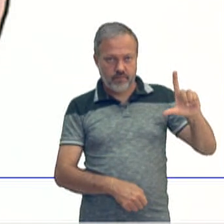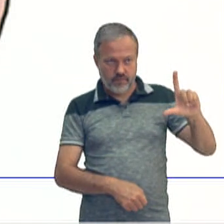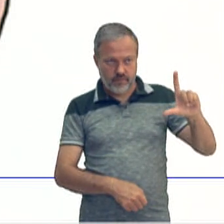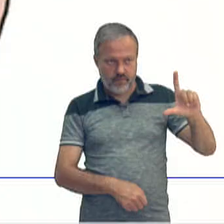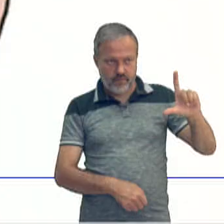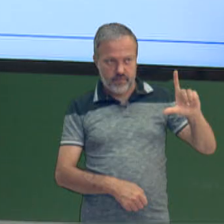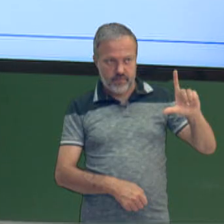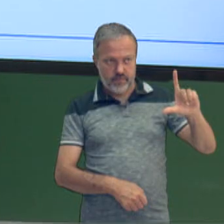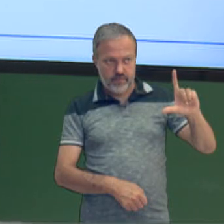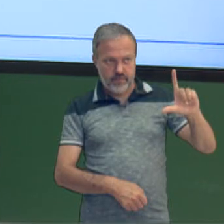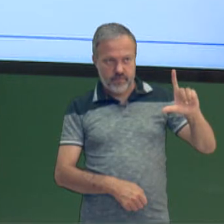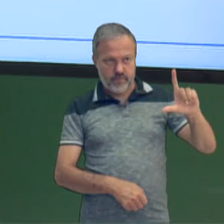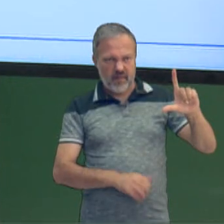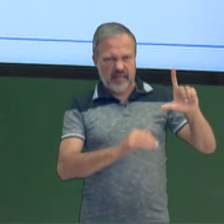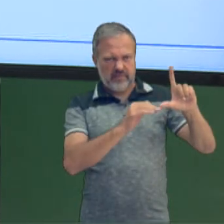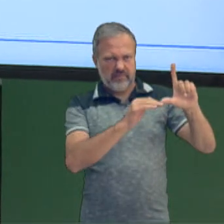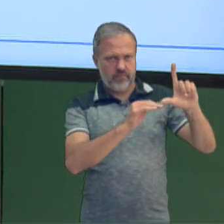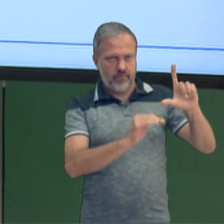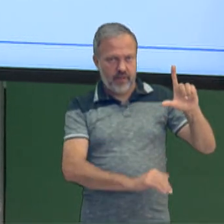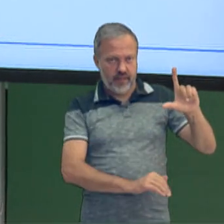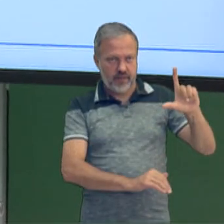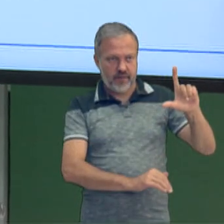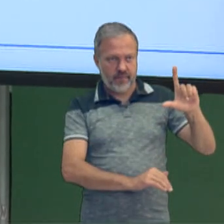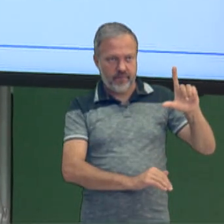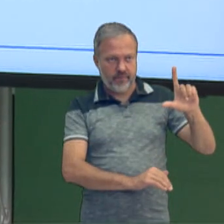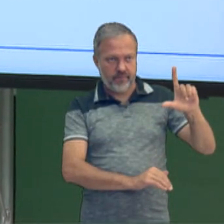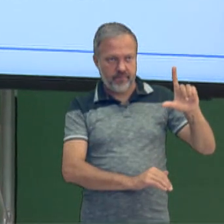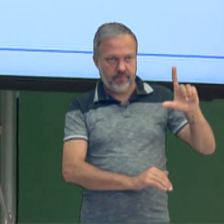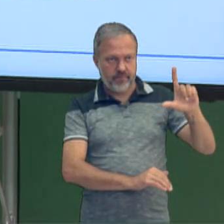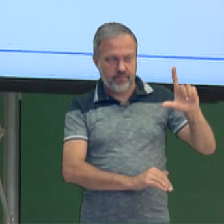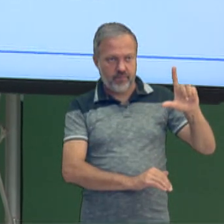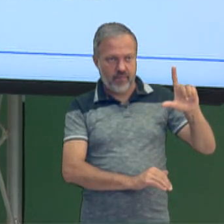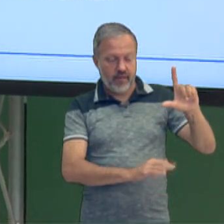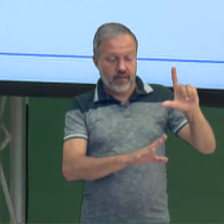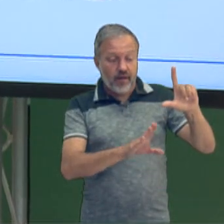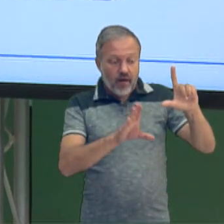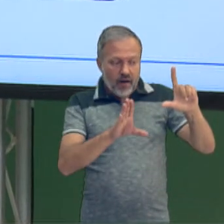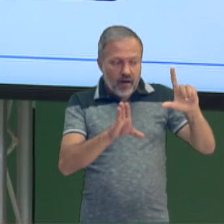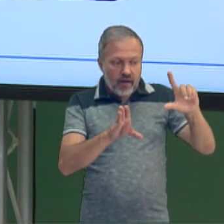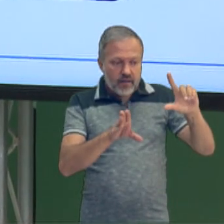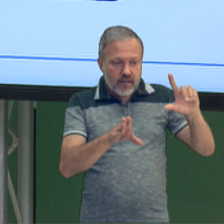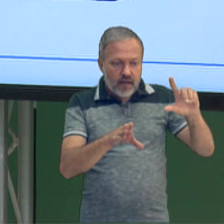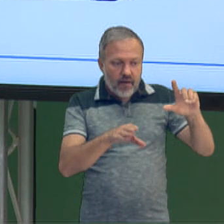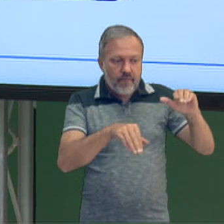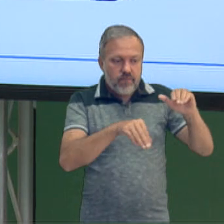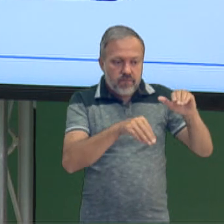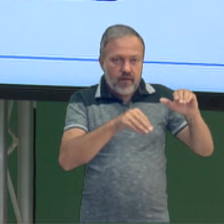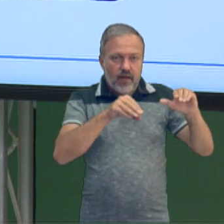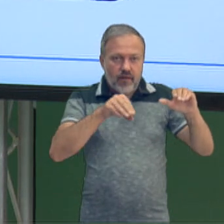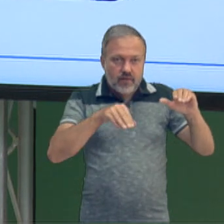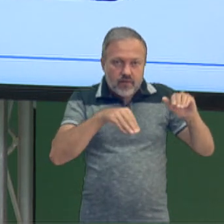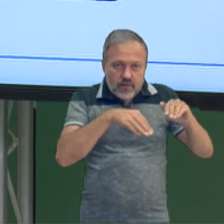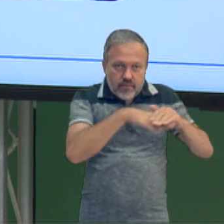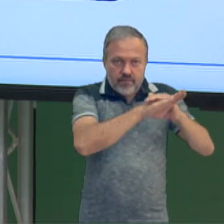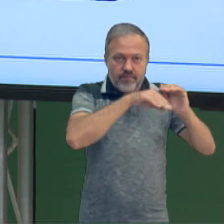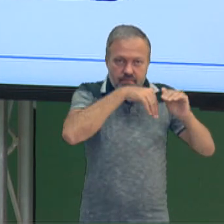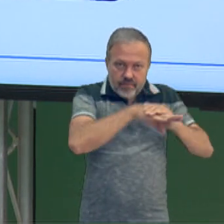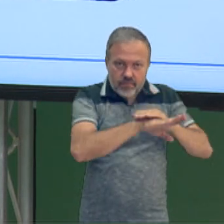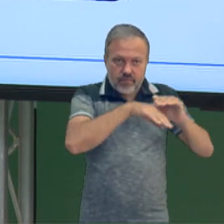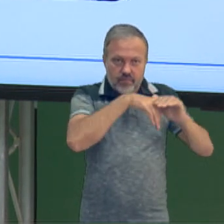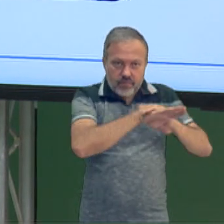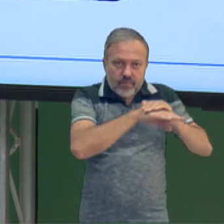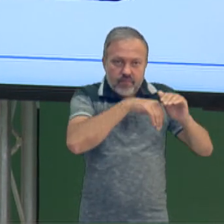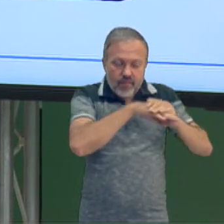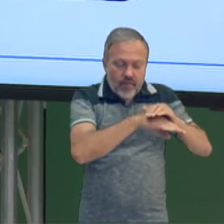lipídio de baixa densidade. Ele acaba se acumulando nas veias e nas artérias. E isso é perigoso para o nosso